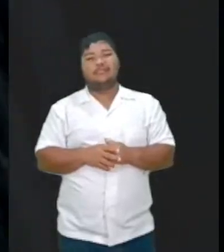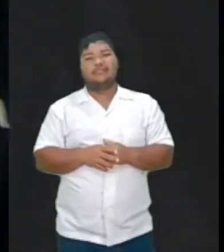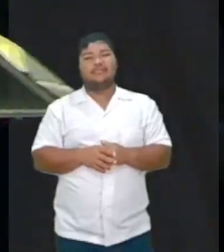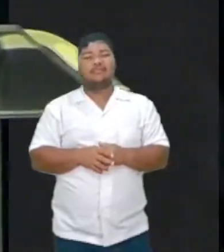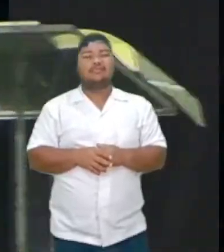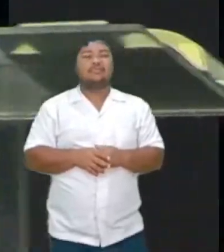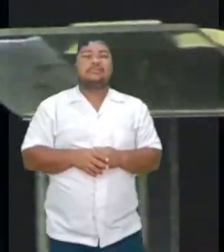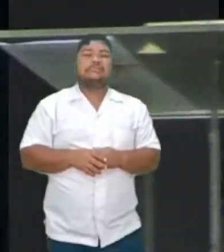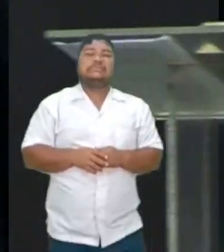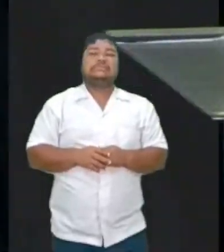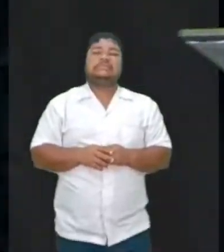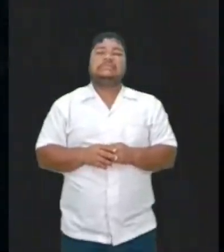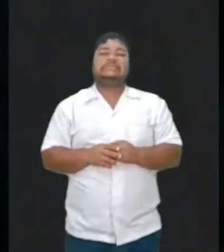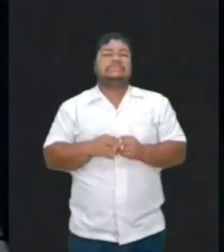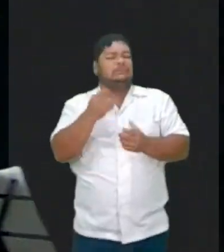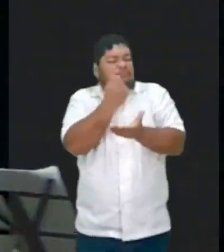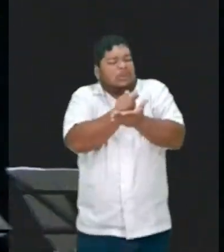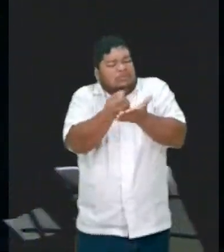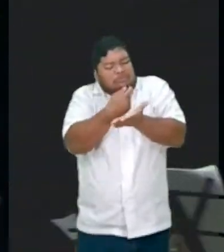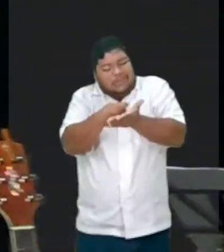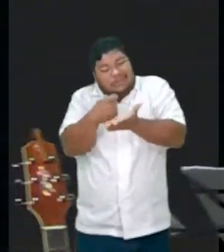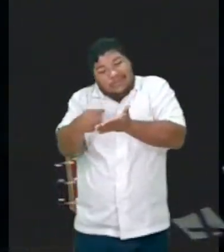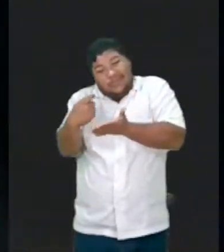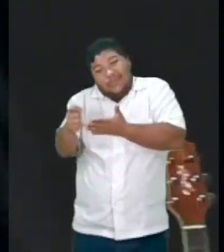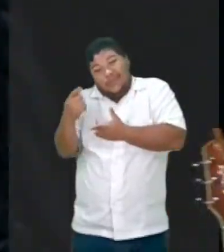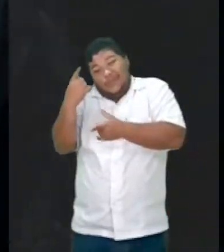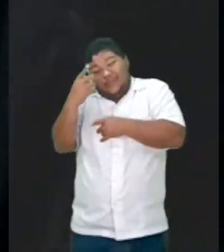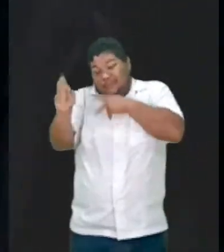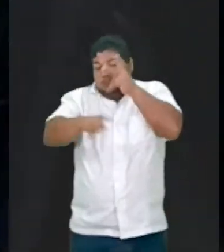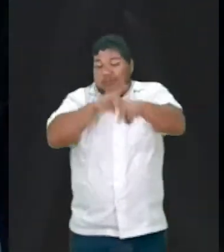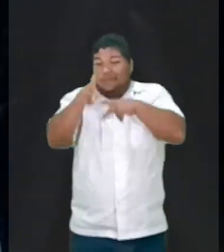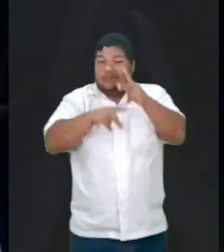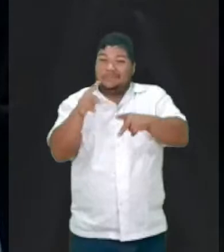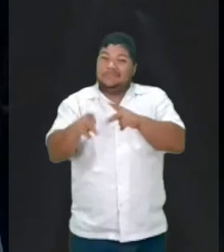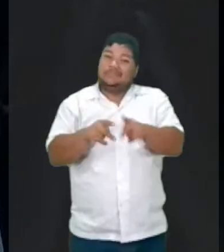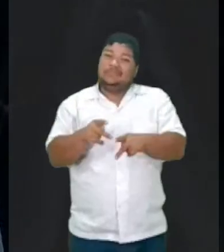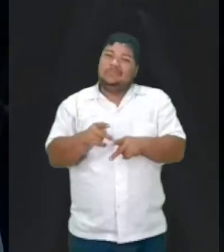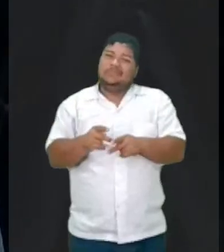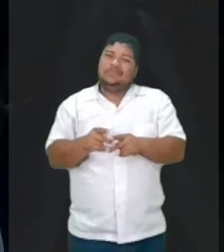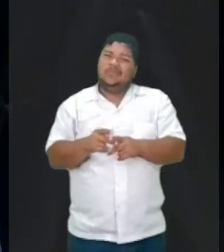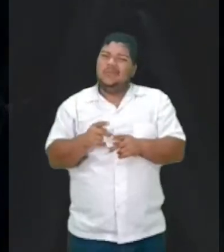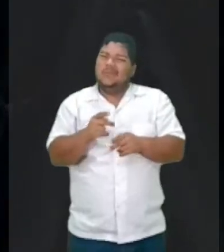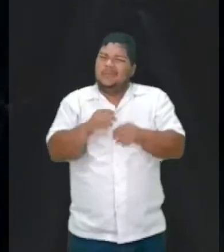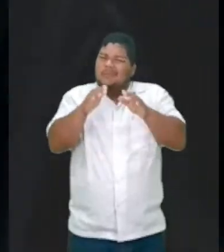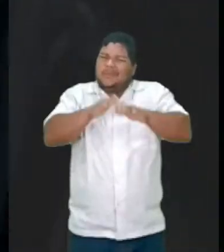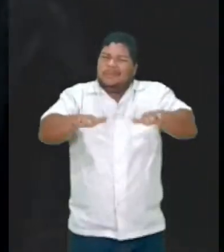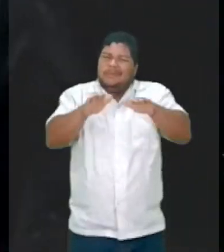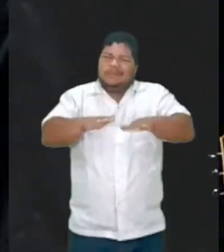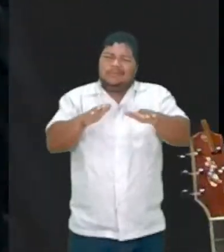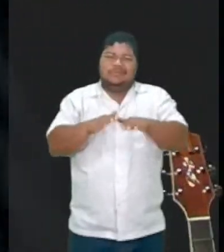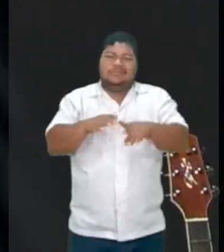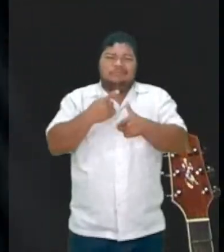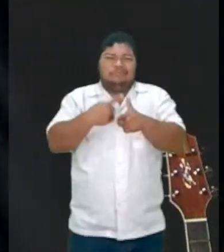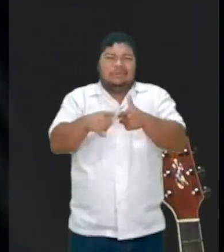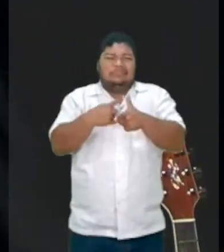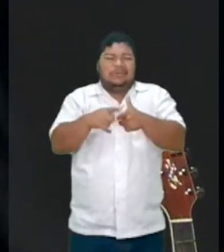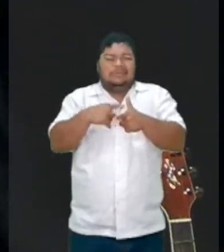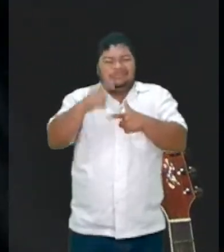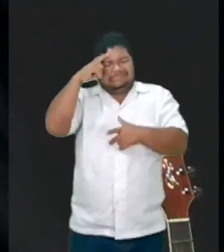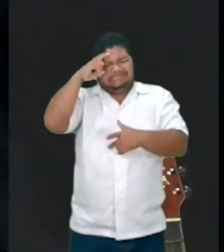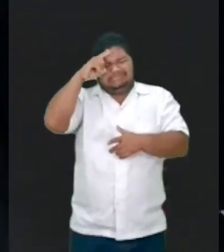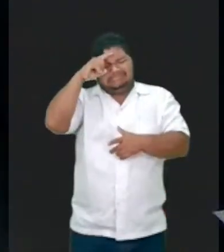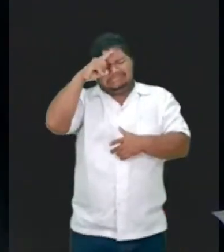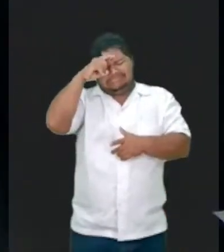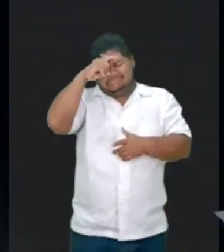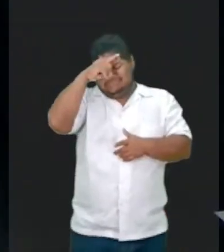nesse momento que foi escrito isso aqui, o povo passava por um momento de aflição, de dificuldade. E